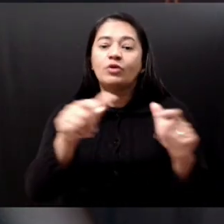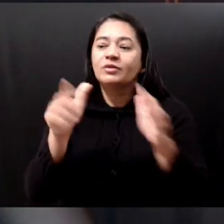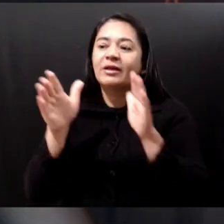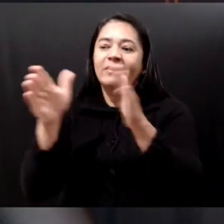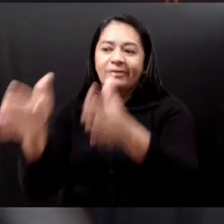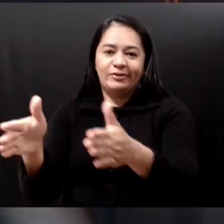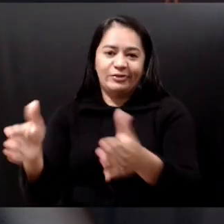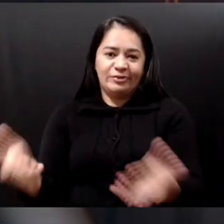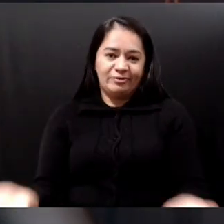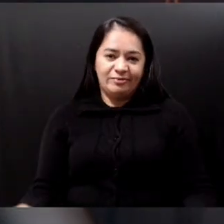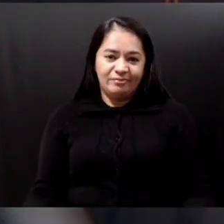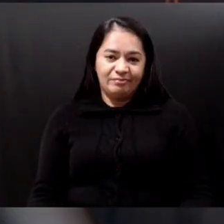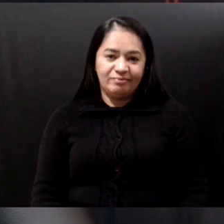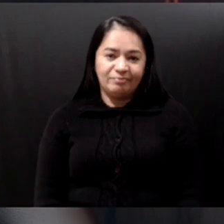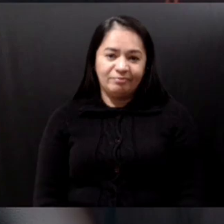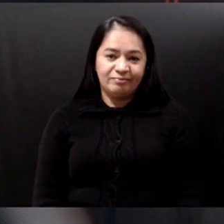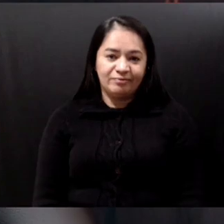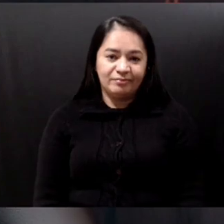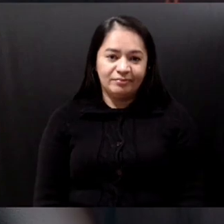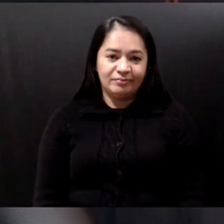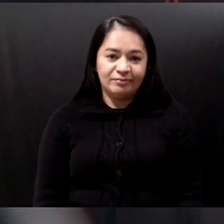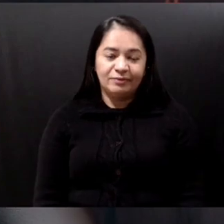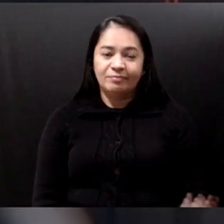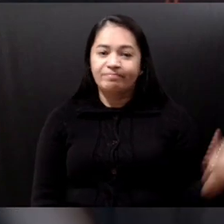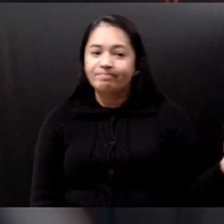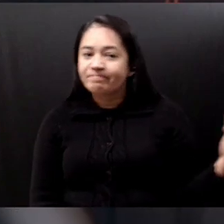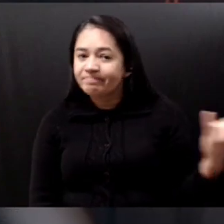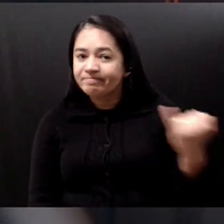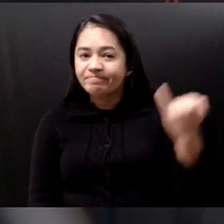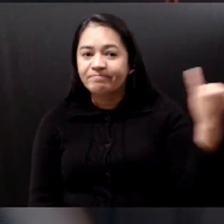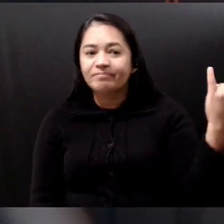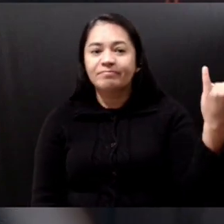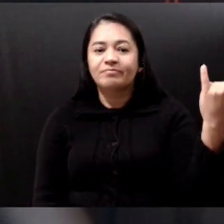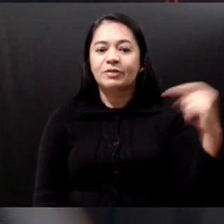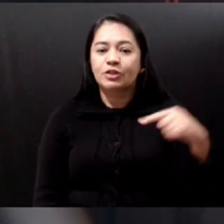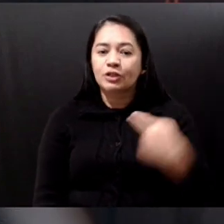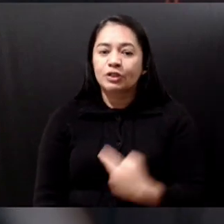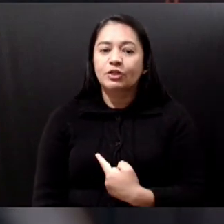Então, é fundamental que a gente tenha